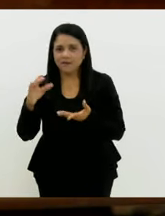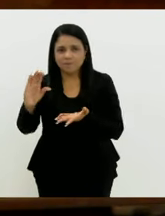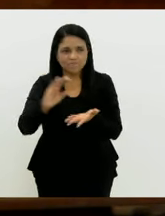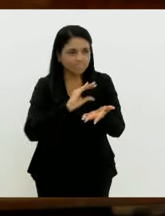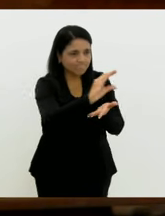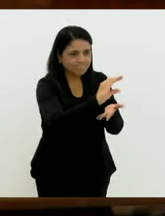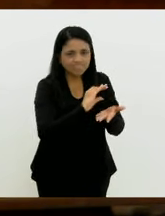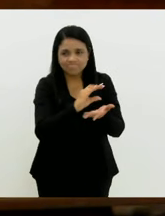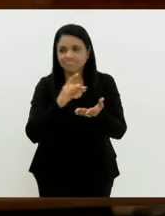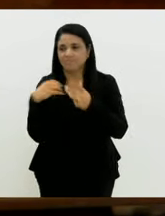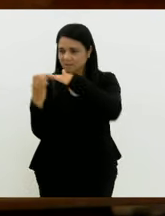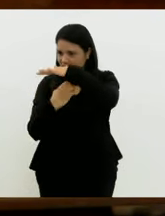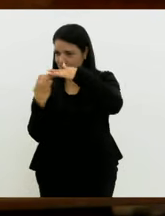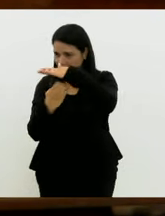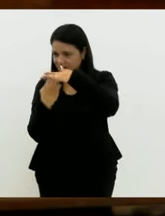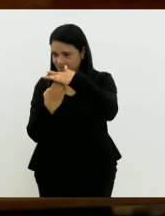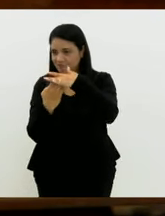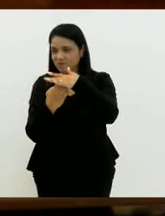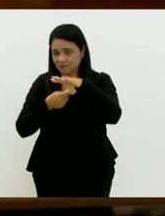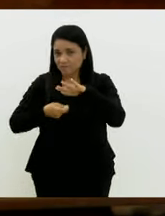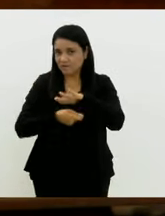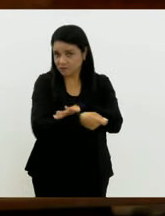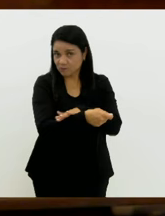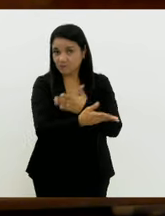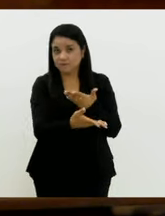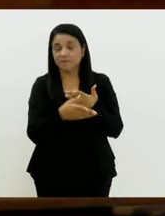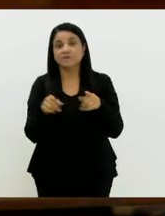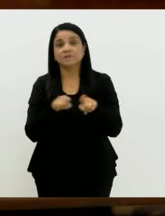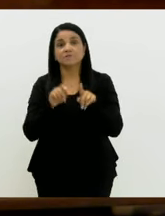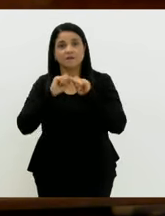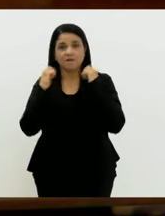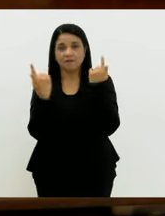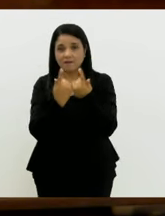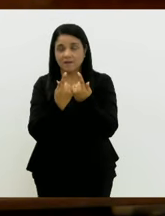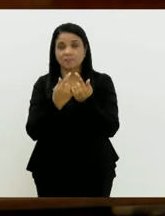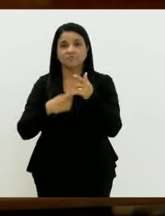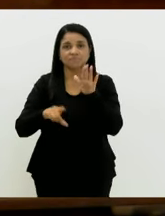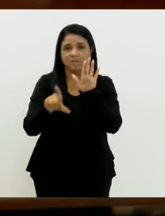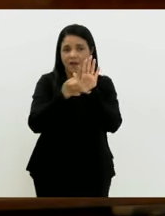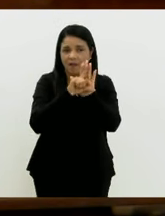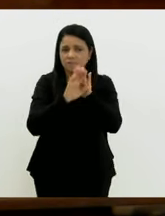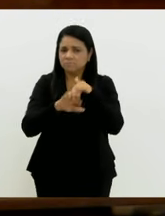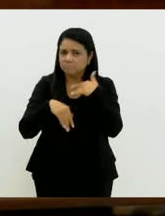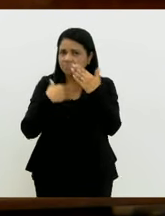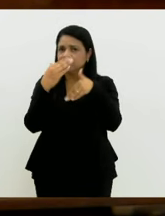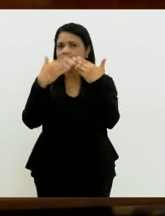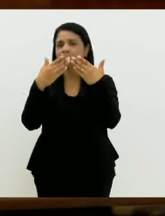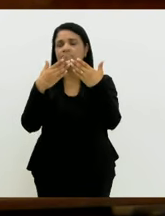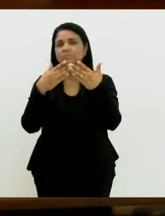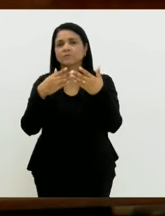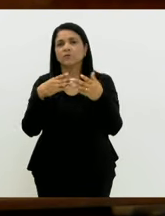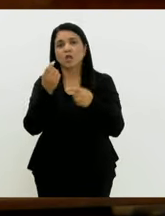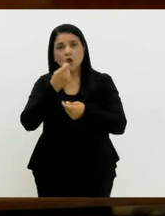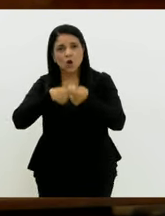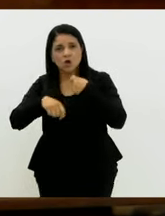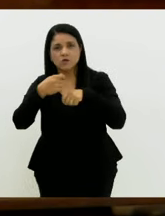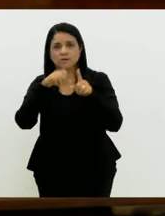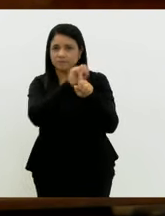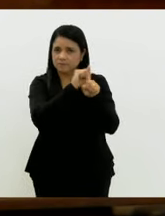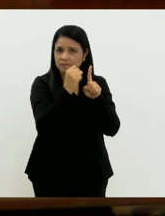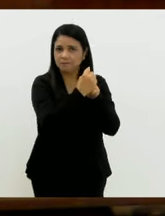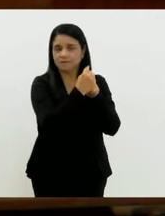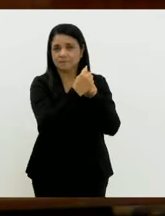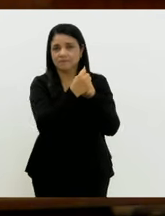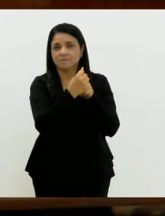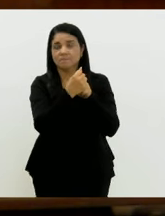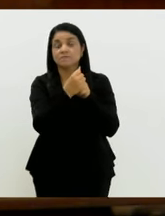contribuição da Alerge nos permitiu aprimorarmos nossa legislação em diversas frentes, como econômica e social.